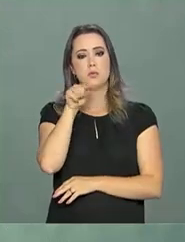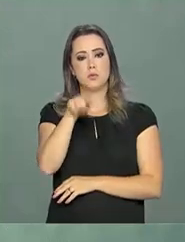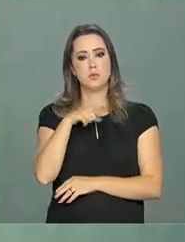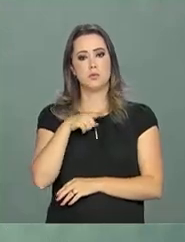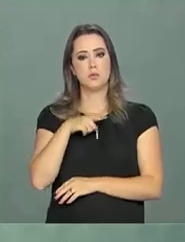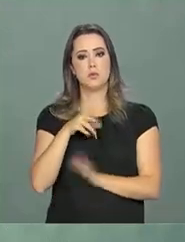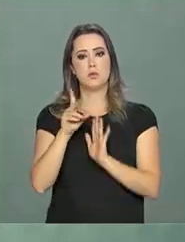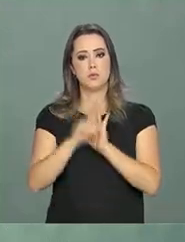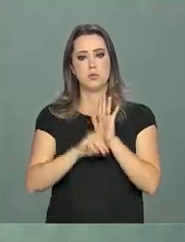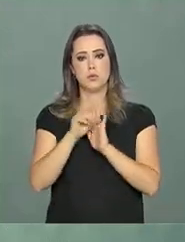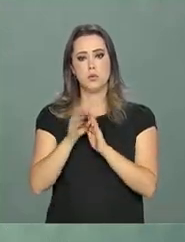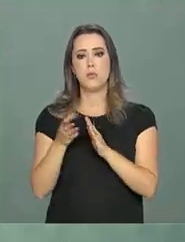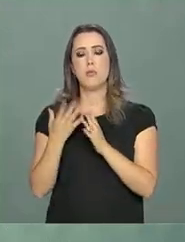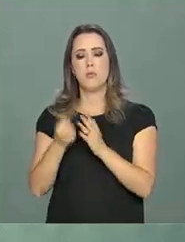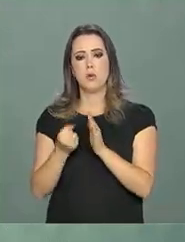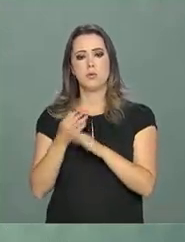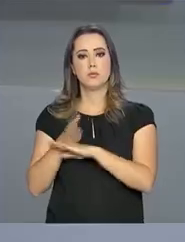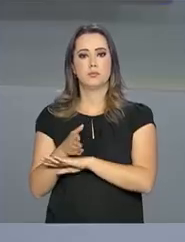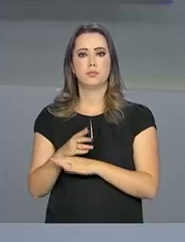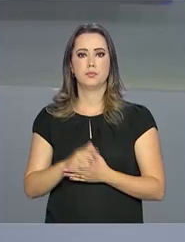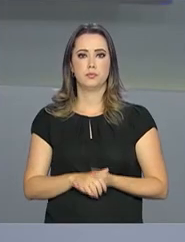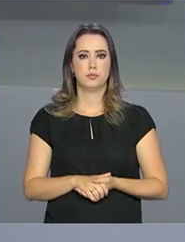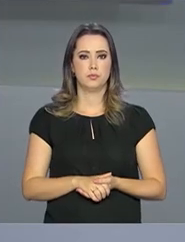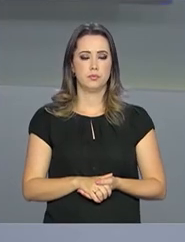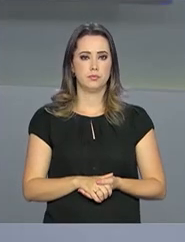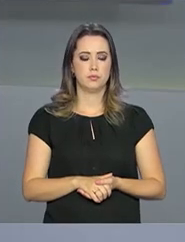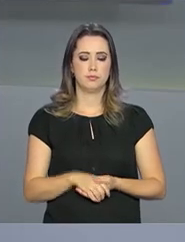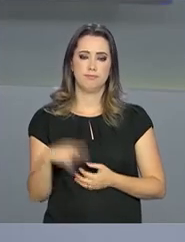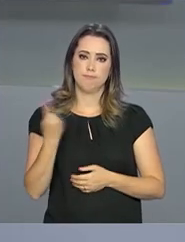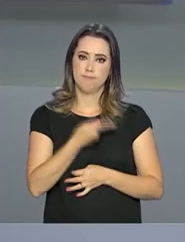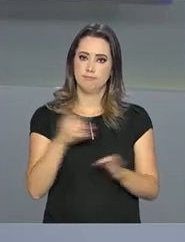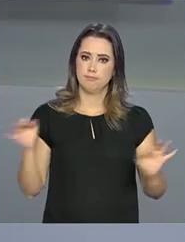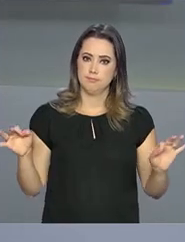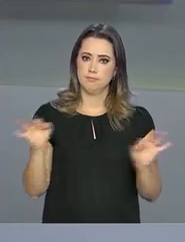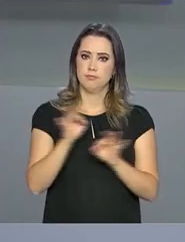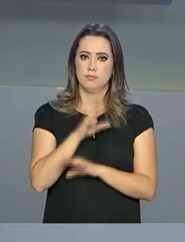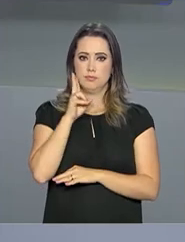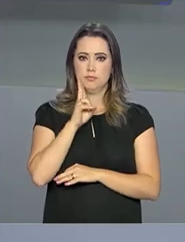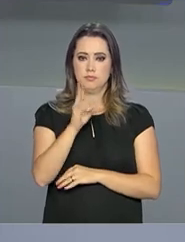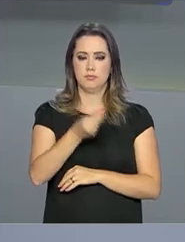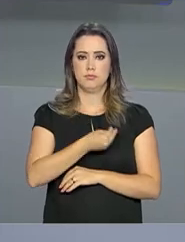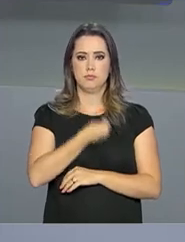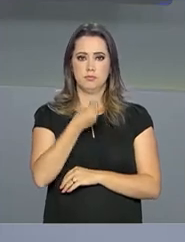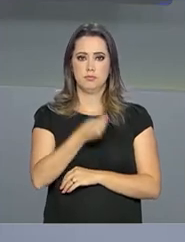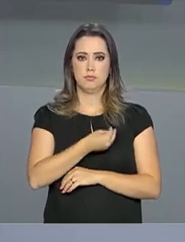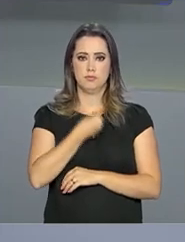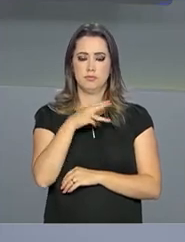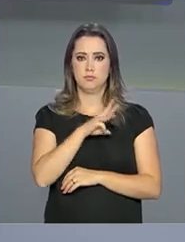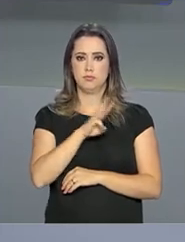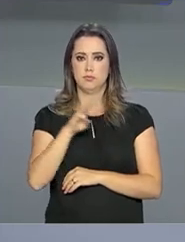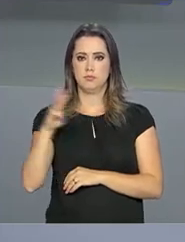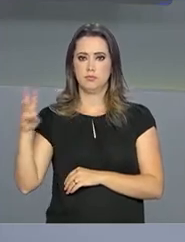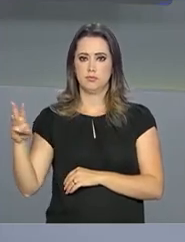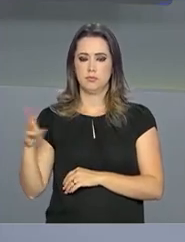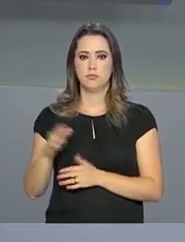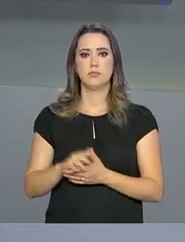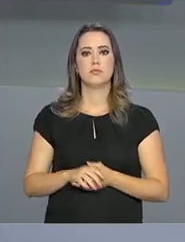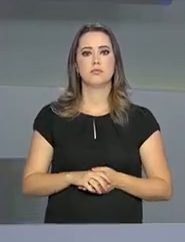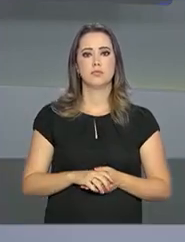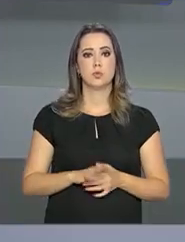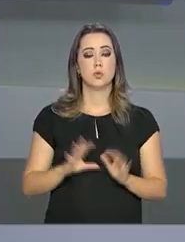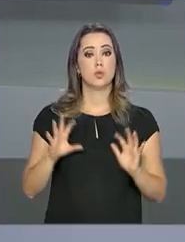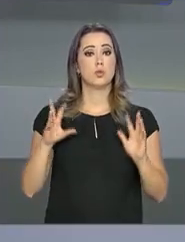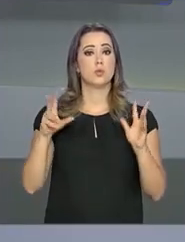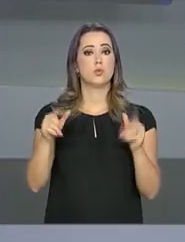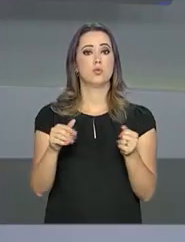que possam acessar esse recurso nós ficamos por aqui você acompanhar a programação ao vivo pelo site da nbr na